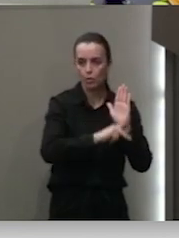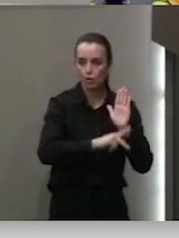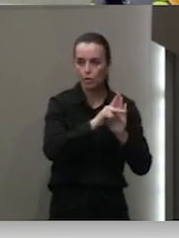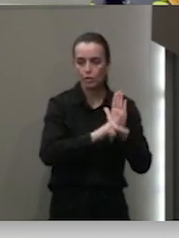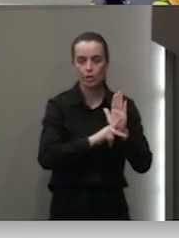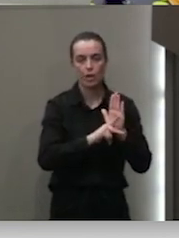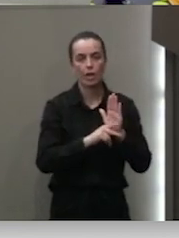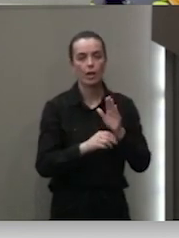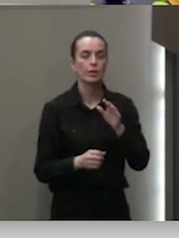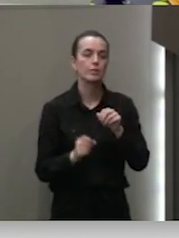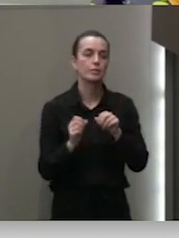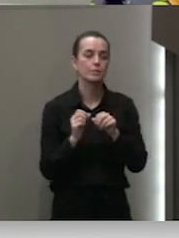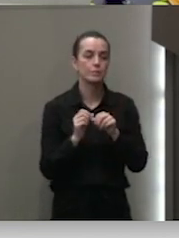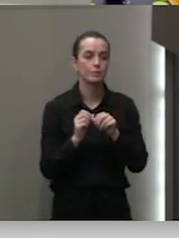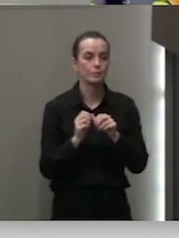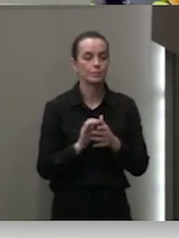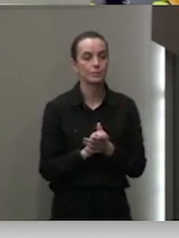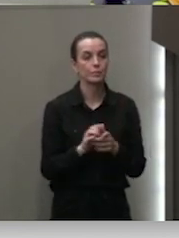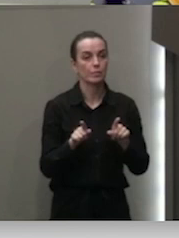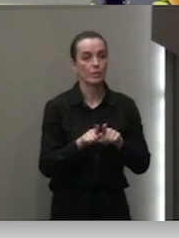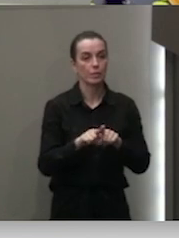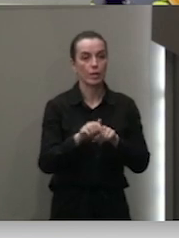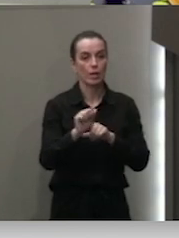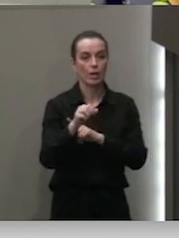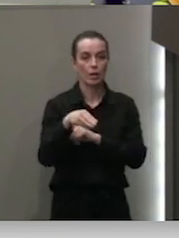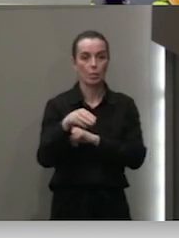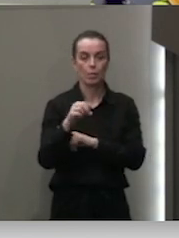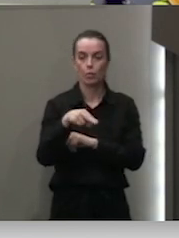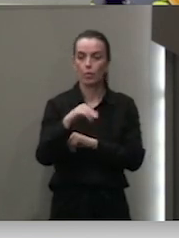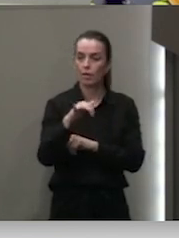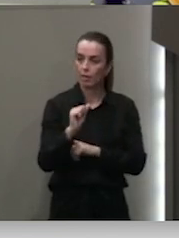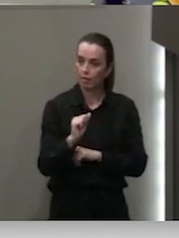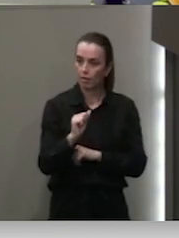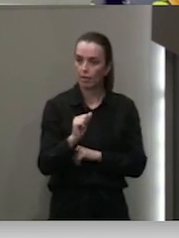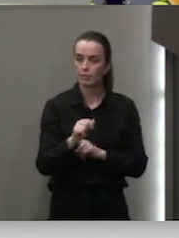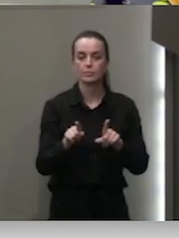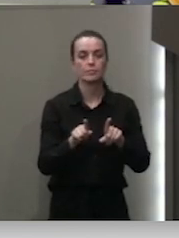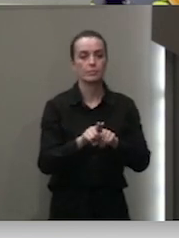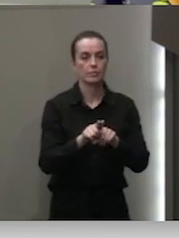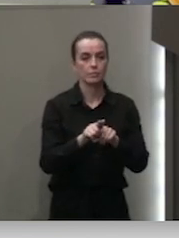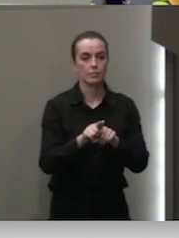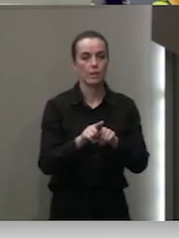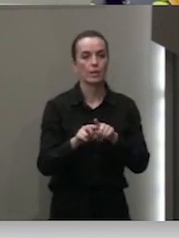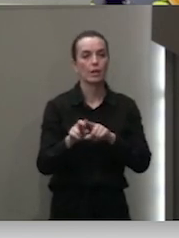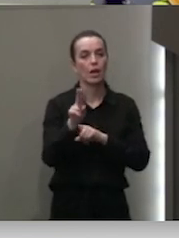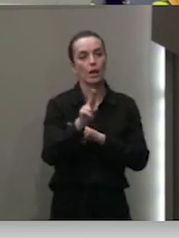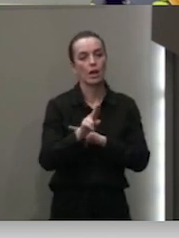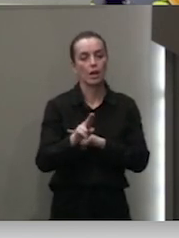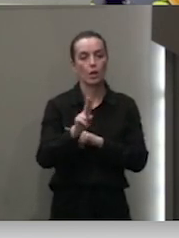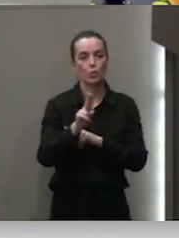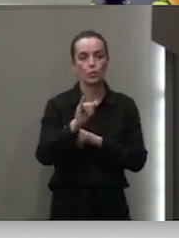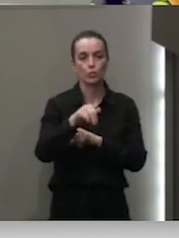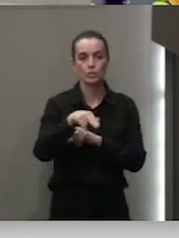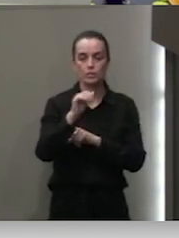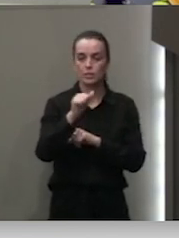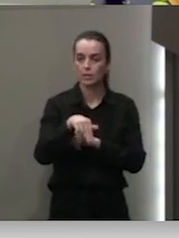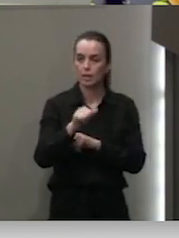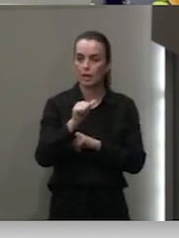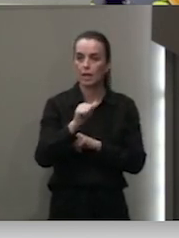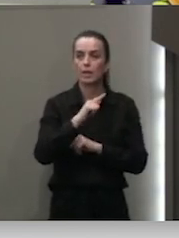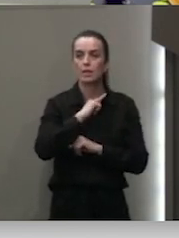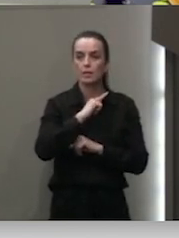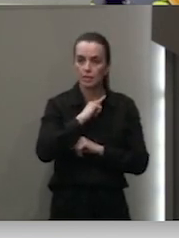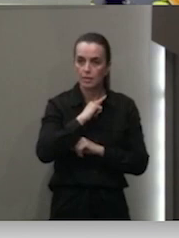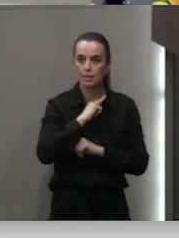a usina de amônia que também vai revolucionar as culturas de inverno e várias outras tenho realmente que esse projeto